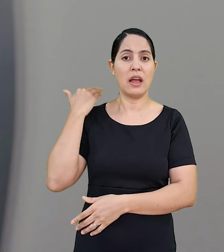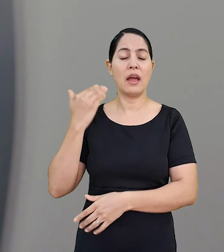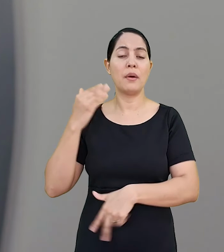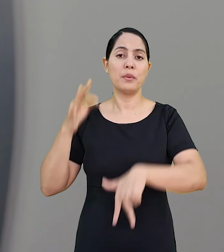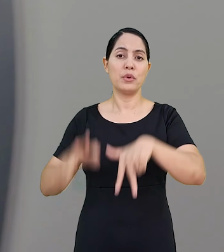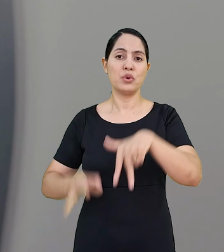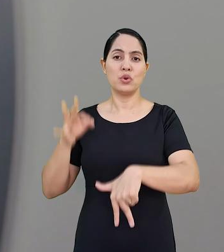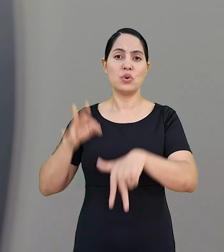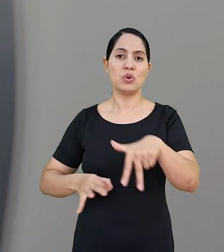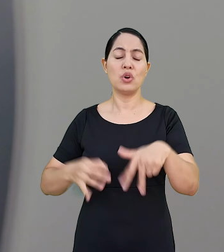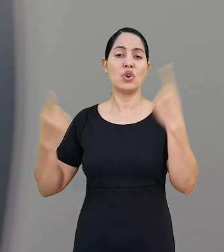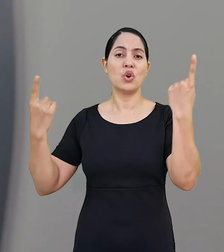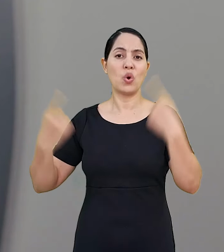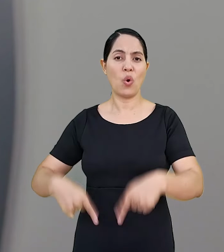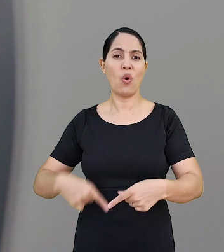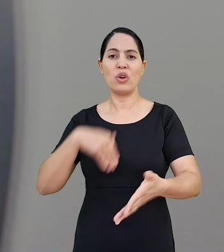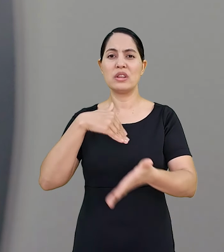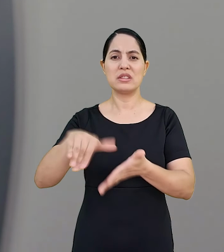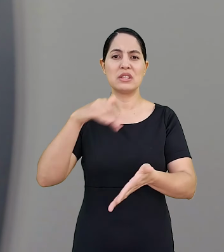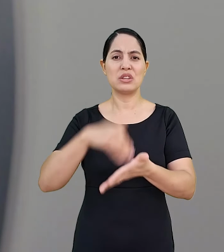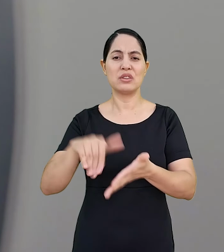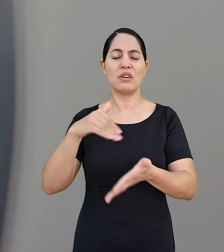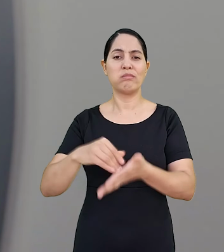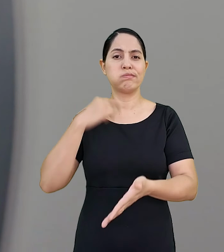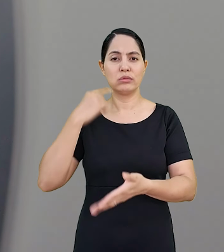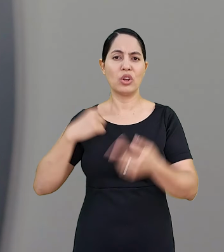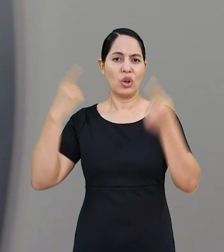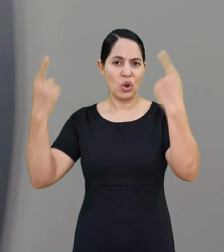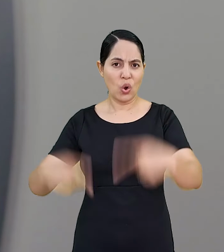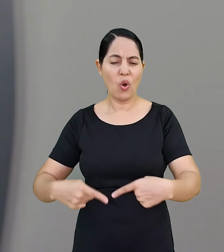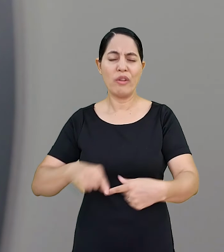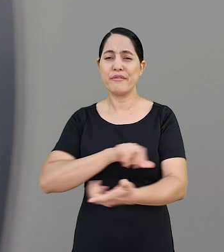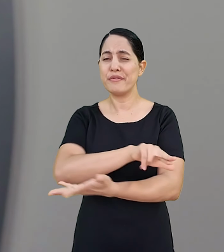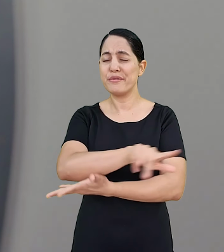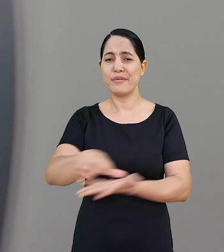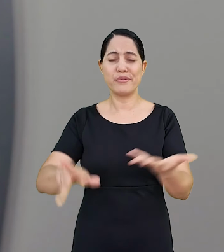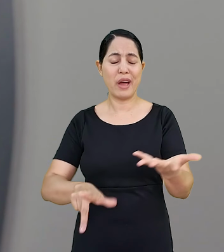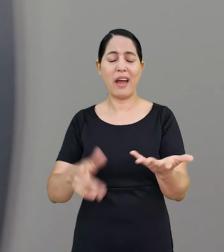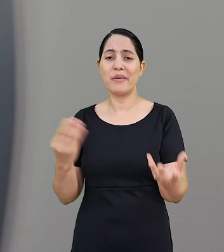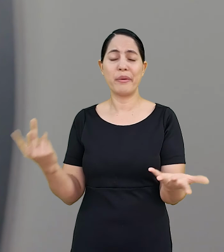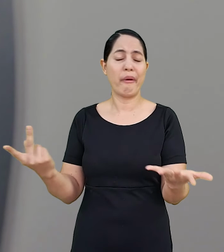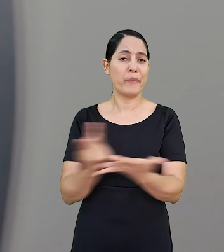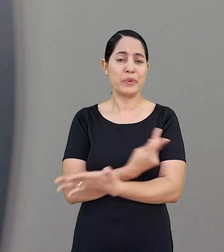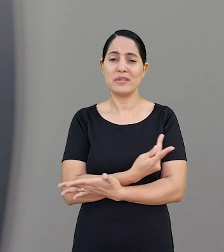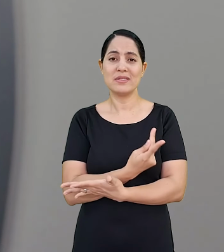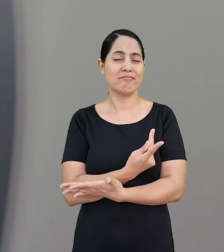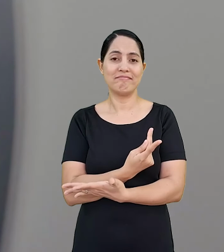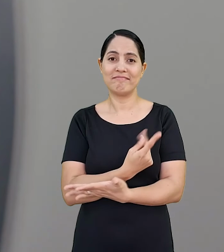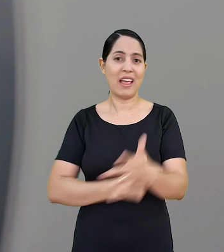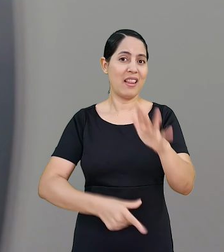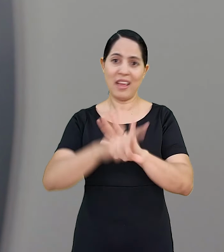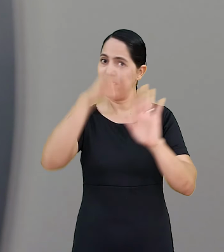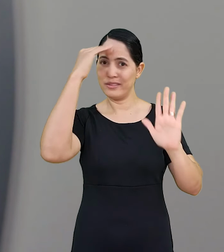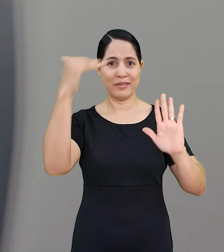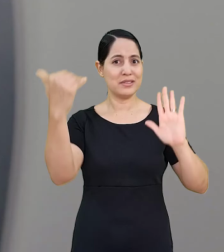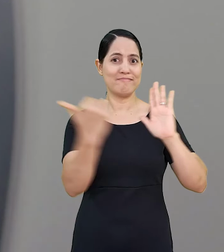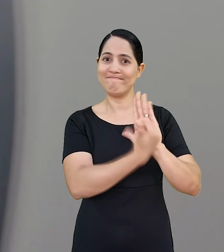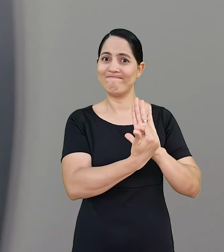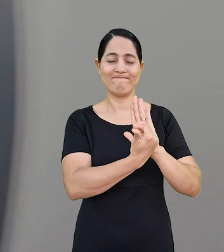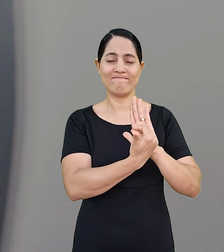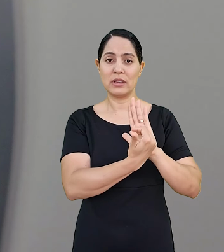Marcelo Bretas contra vários escritórios de advocacia, contra vários advogados, medidas absolutamente ilícitas e ilegais